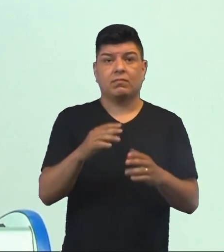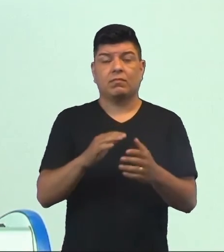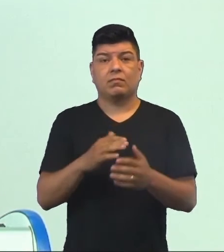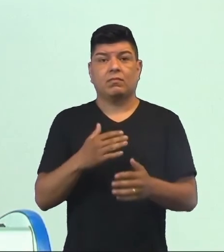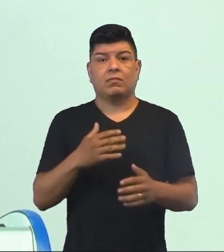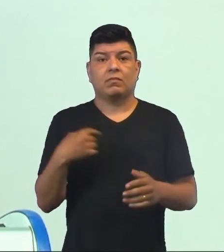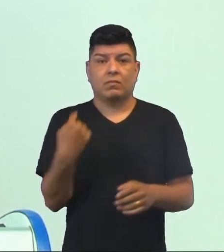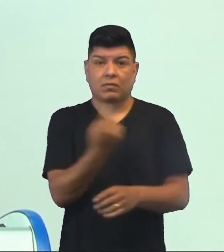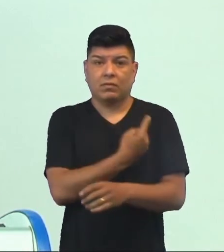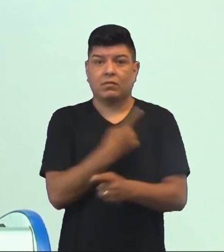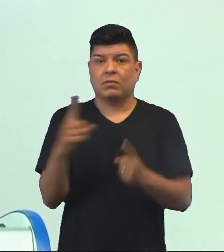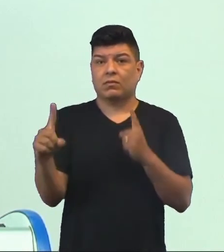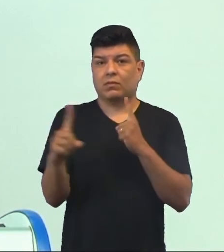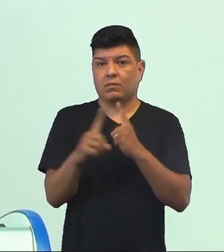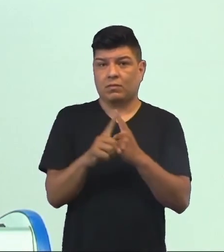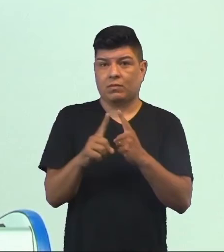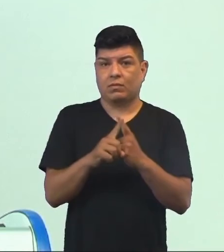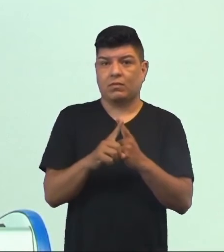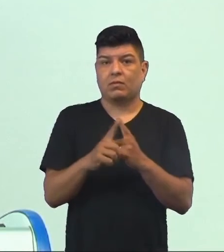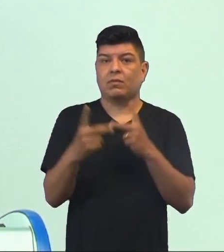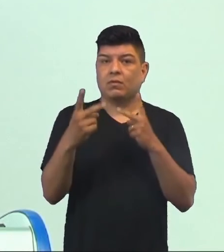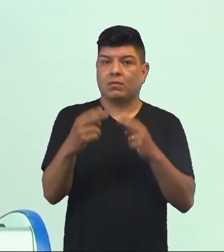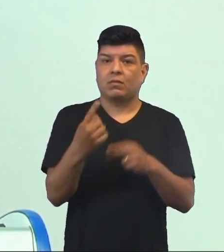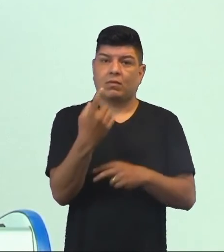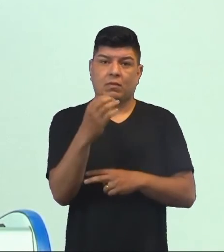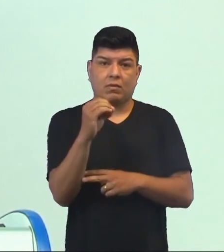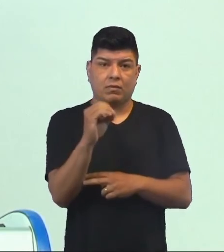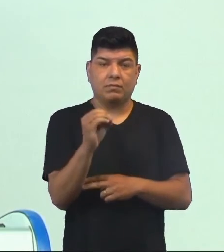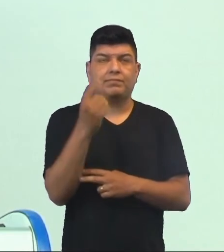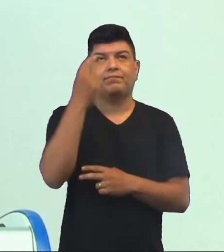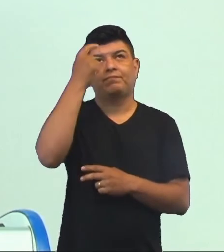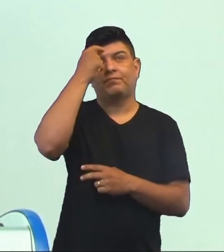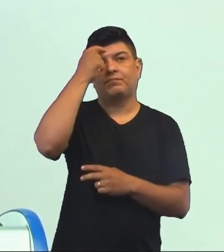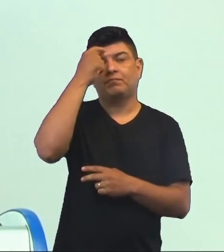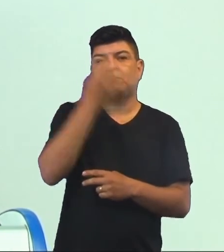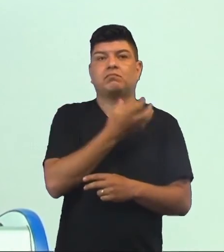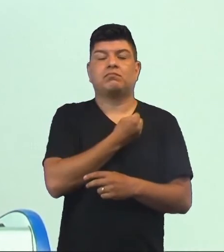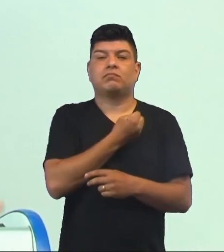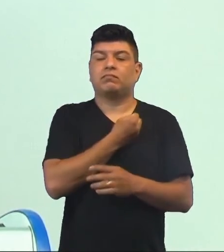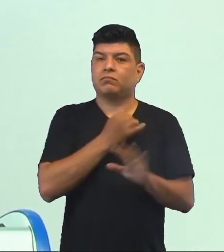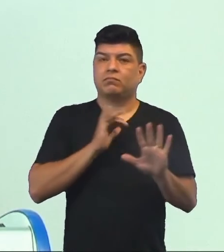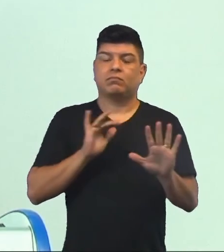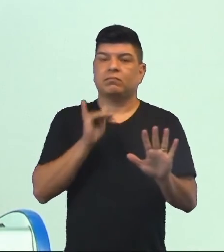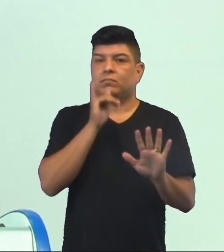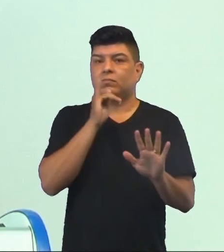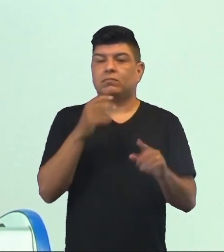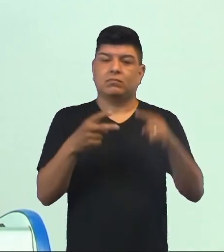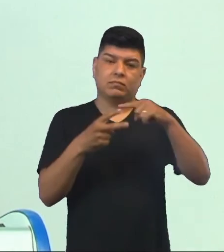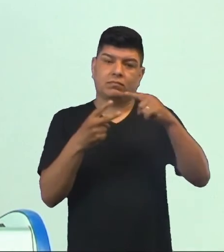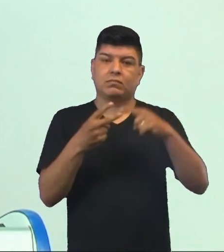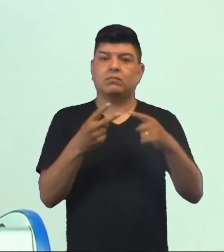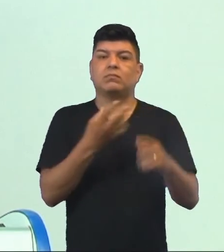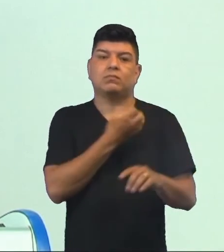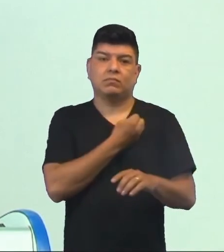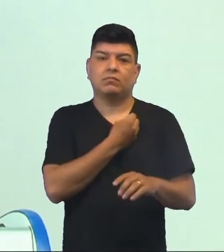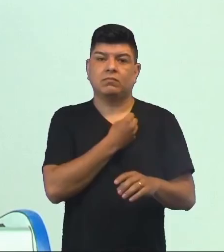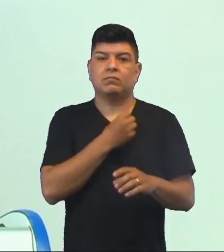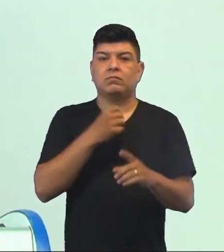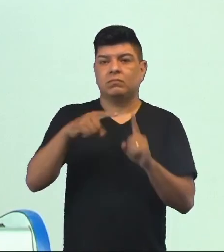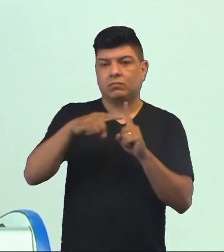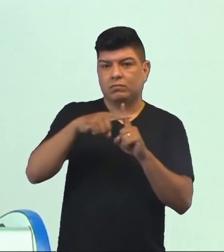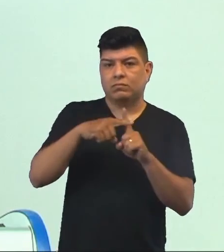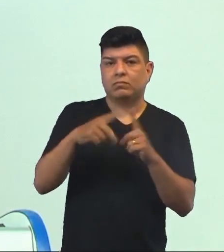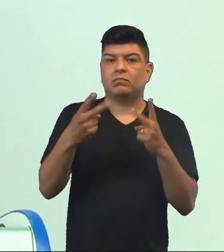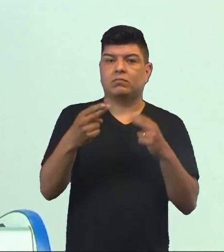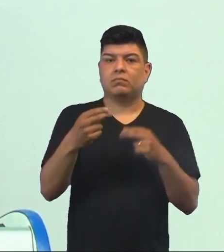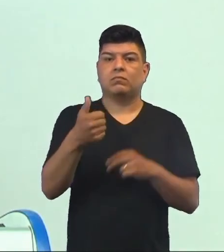dois nós vamos encontrar que de 10 você pode pensar em algum número Pensa aí em dois números que a soma dele de